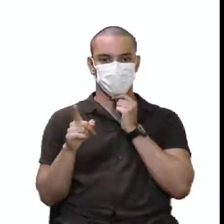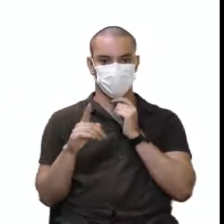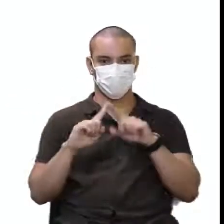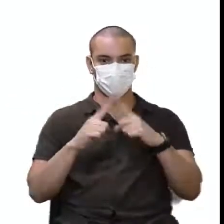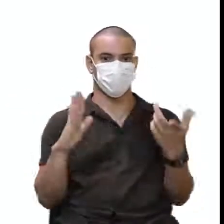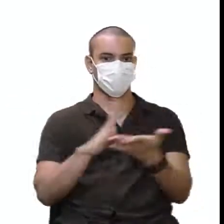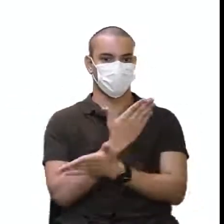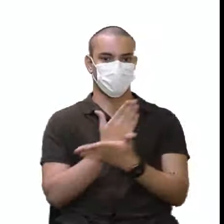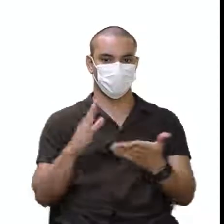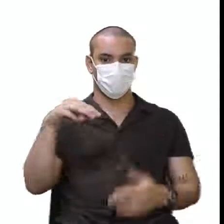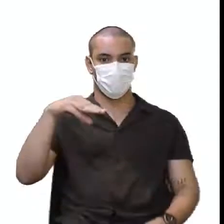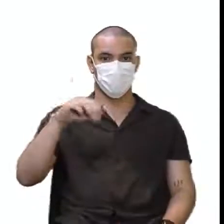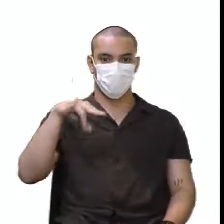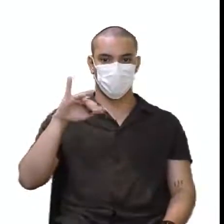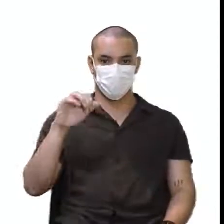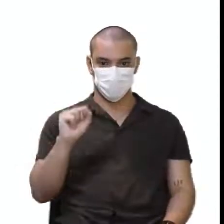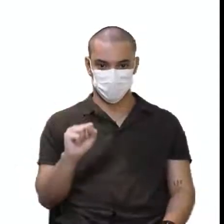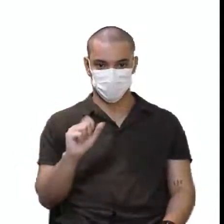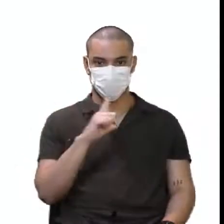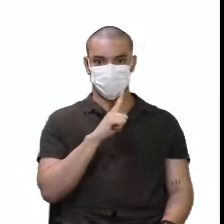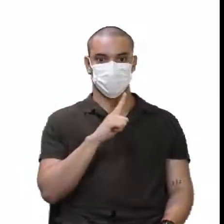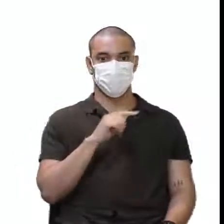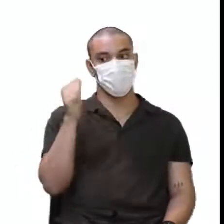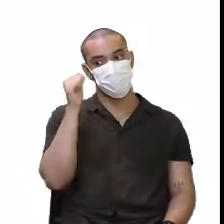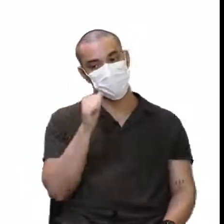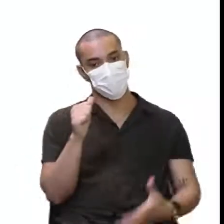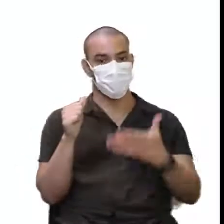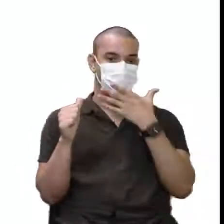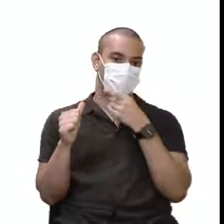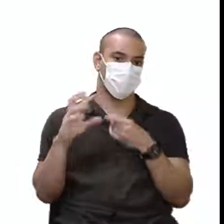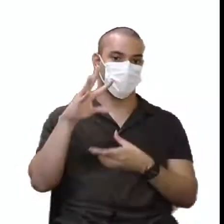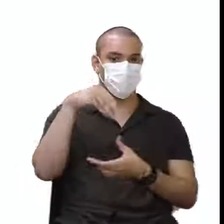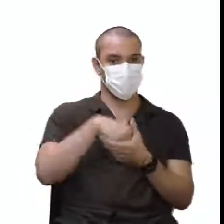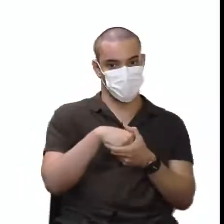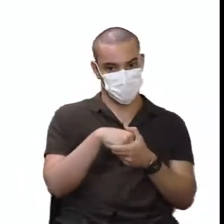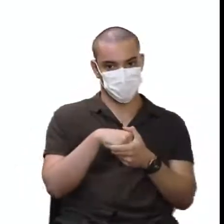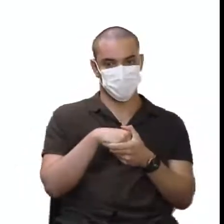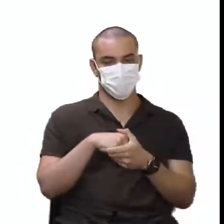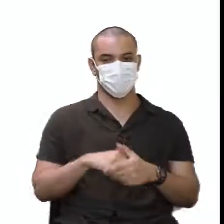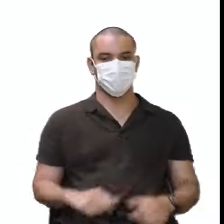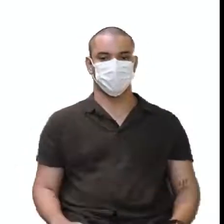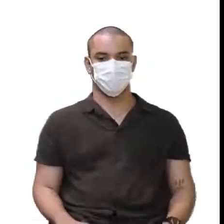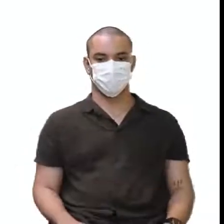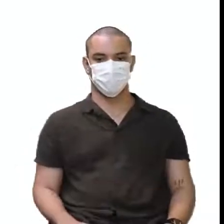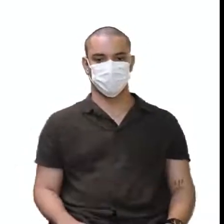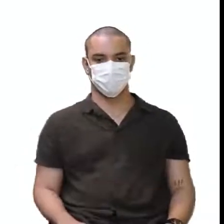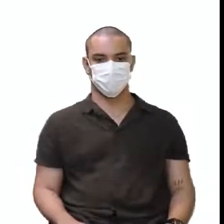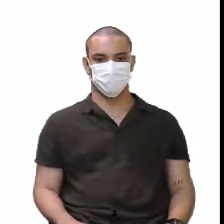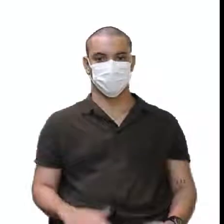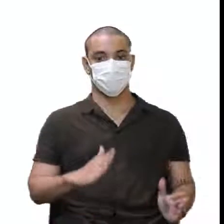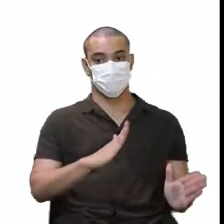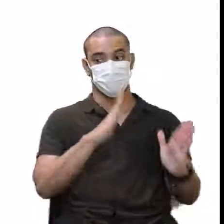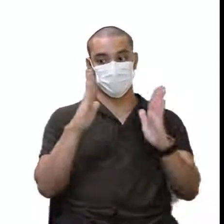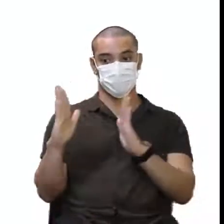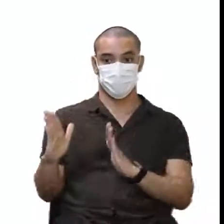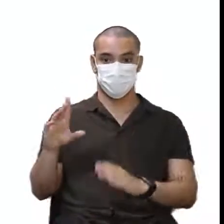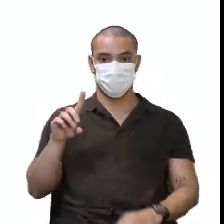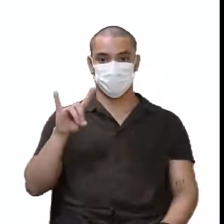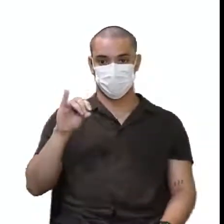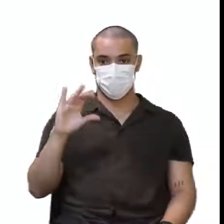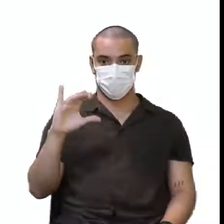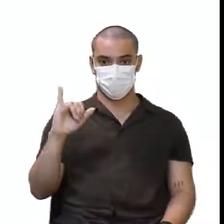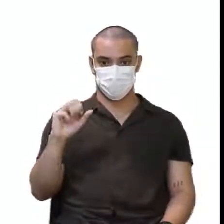monóicas, como os pinos e as sequoias, ou seja, vai ter a estrutura masculina aqui, e a feminina. Dioicas vão